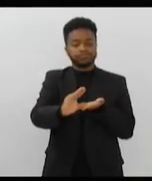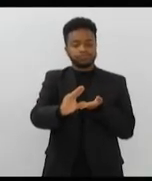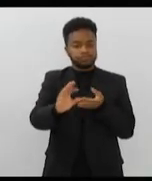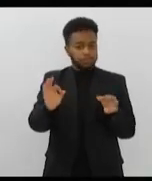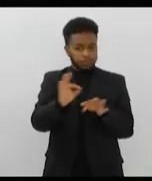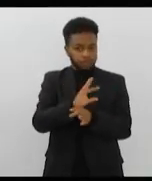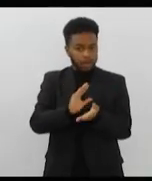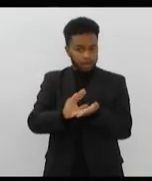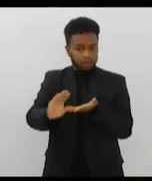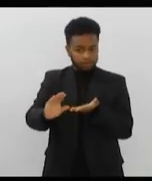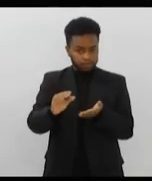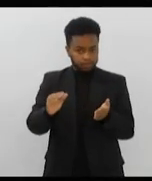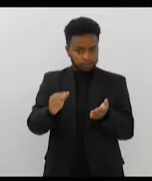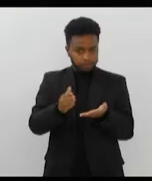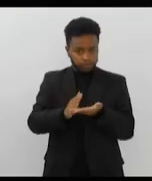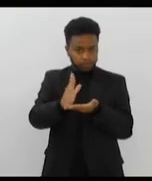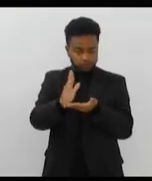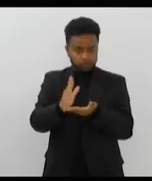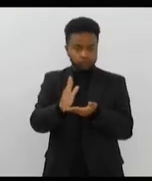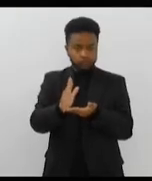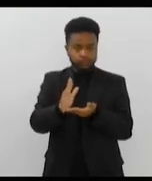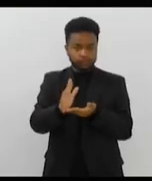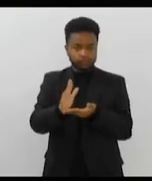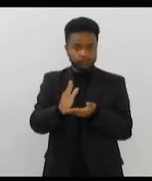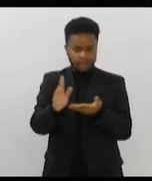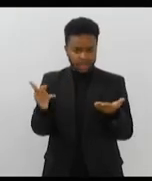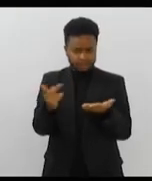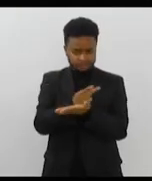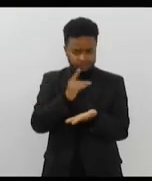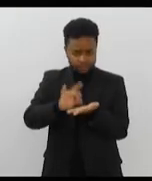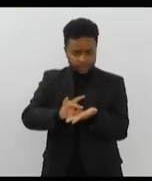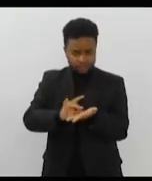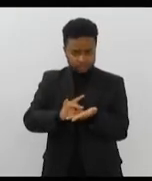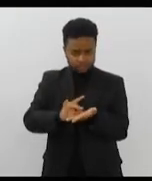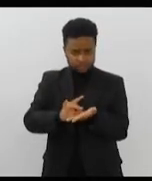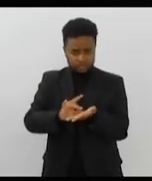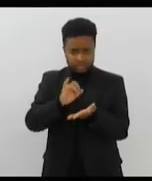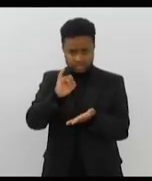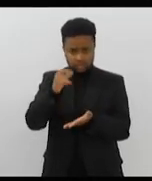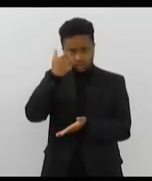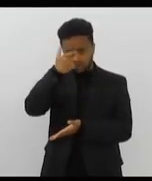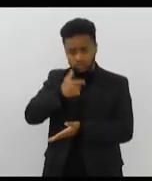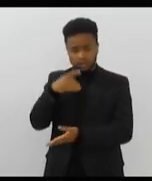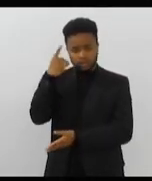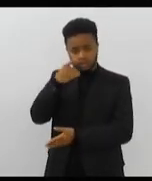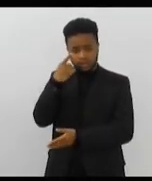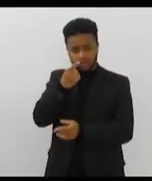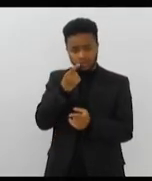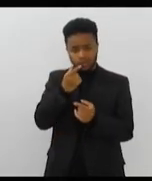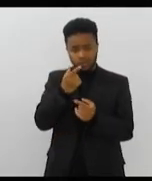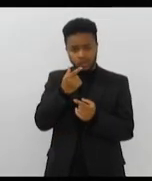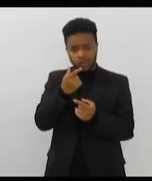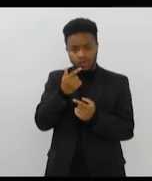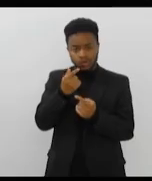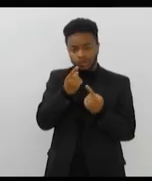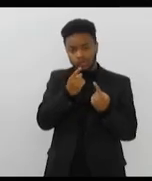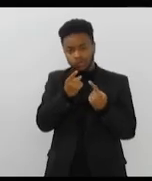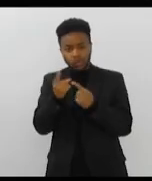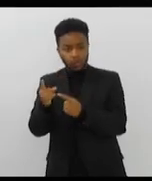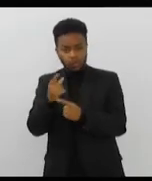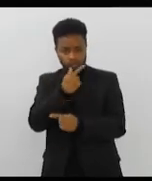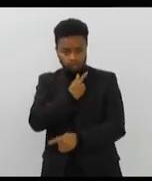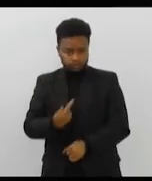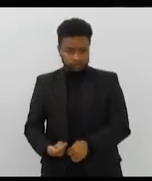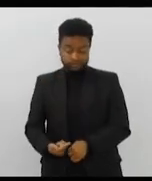Aprovei a emenda. Ela vai acontecer, senhor presidente, eu sendo um deputado de oposição? Não. A emenda